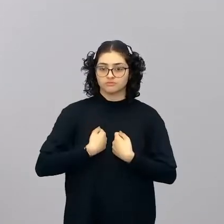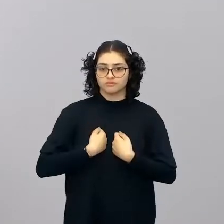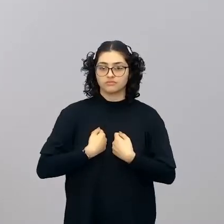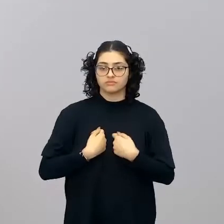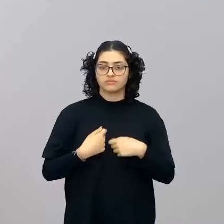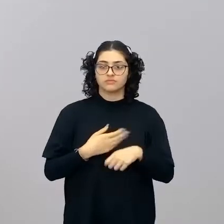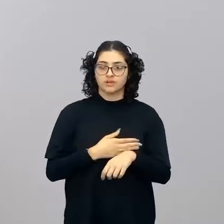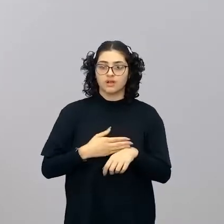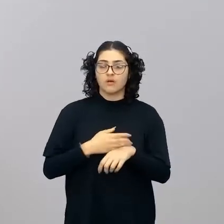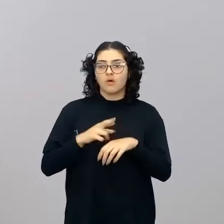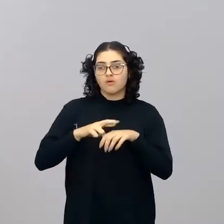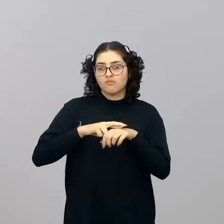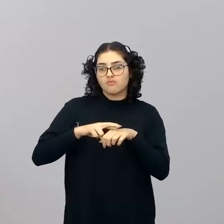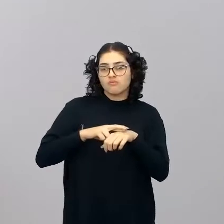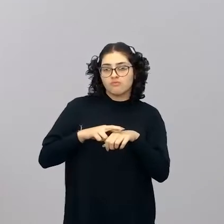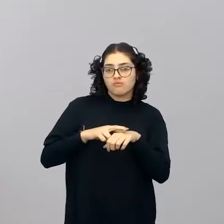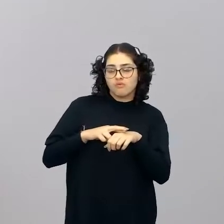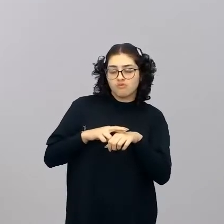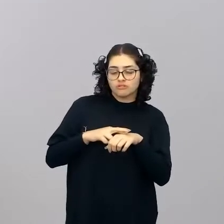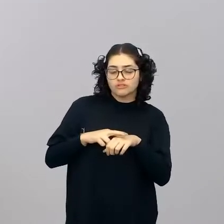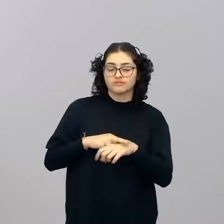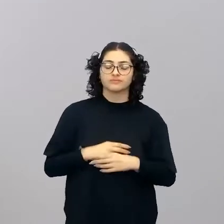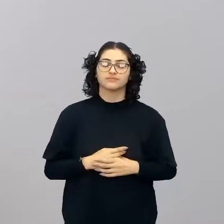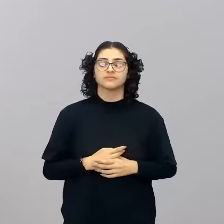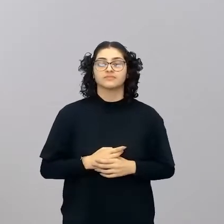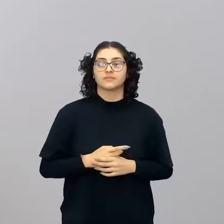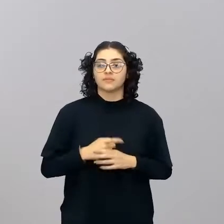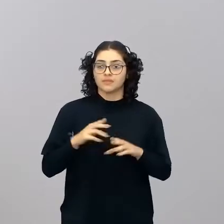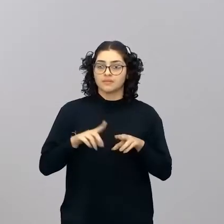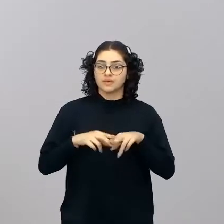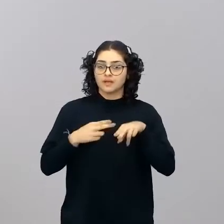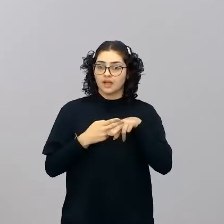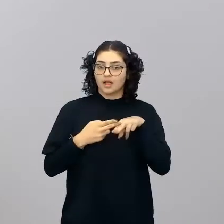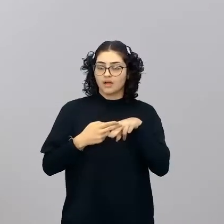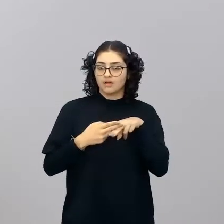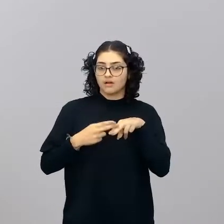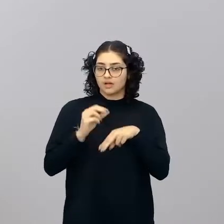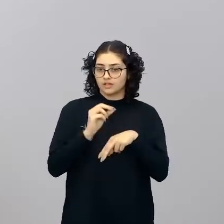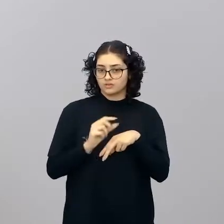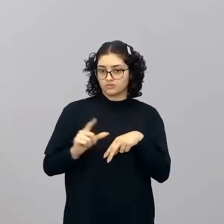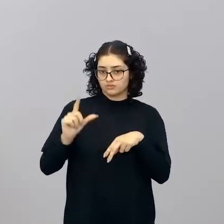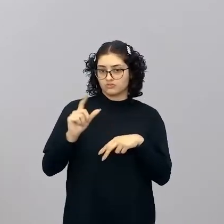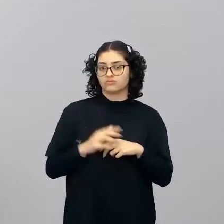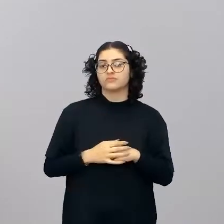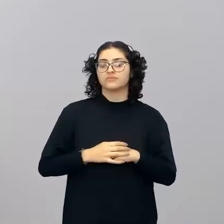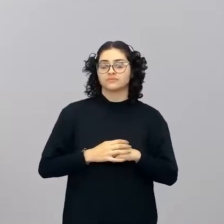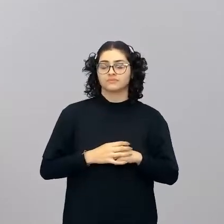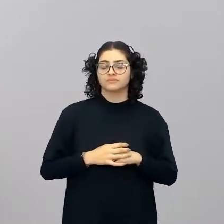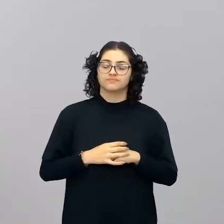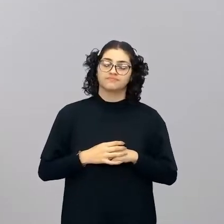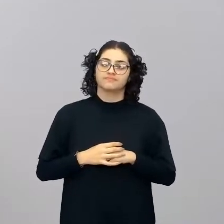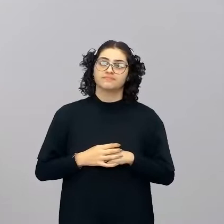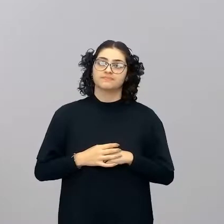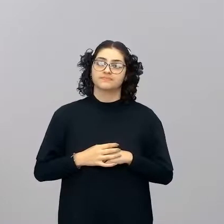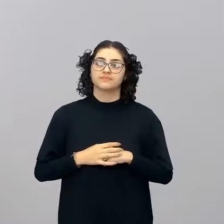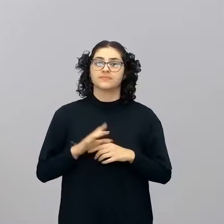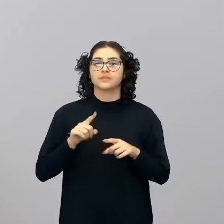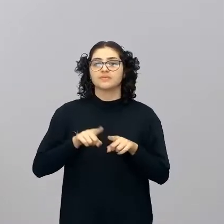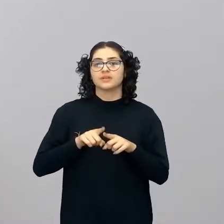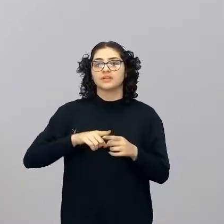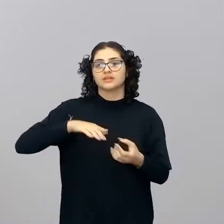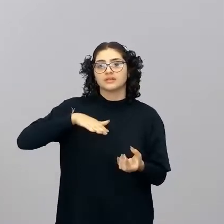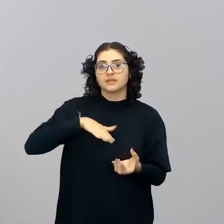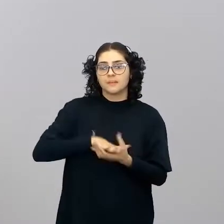comprida roxa, né, meio lilás, e uma calça azul jeans, né, e também estou aqui com um sapato,